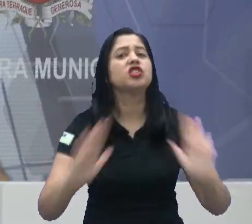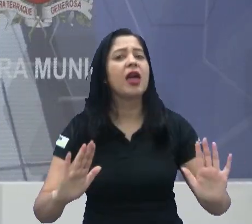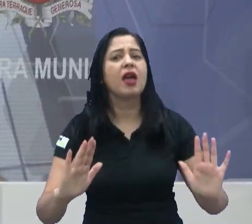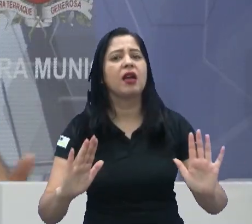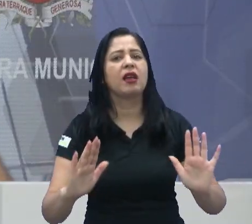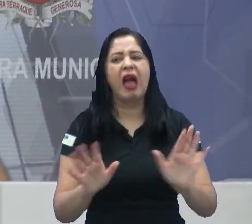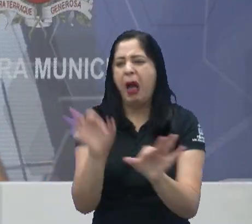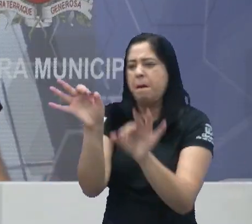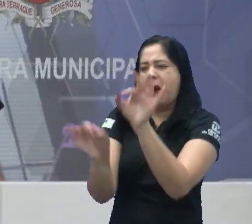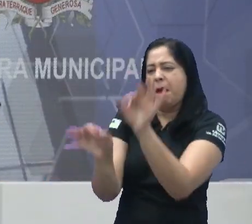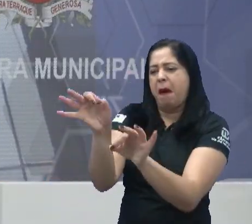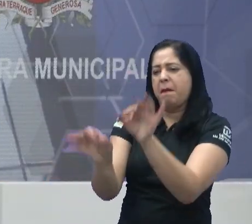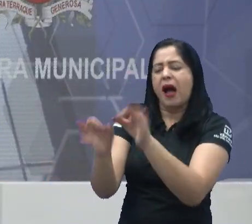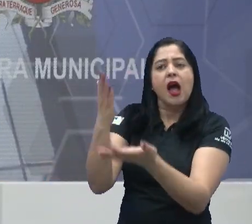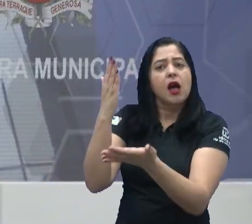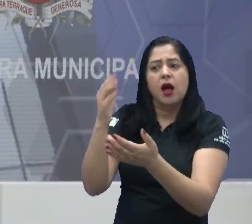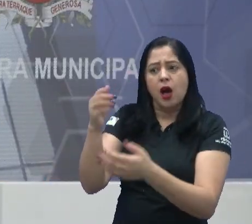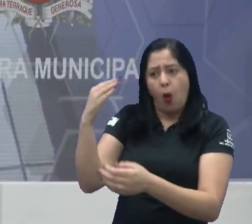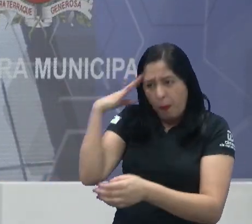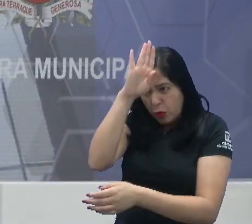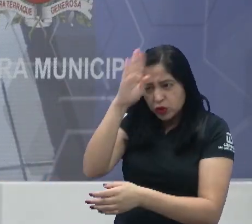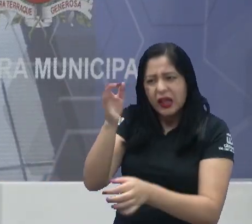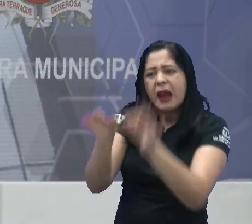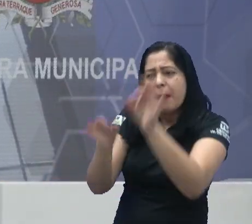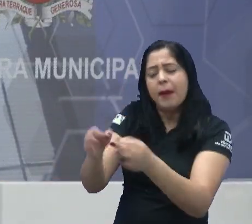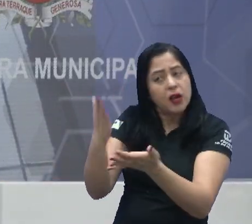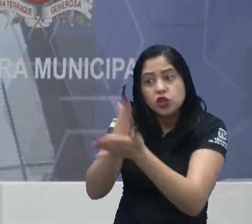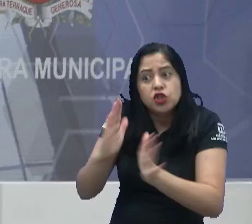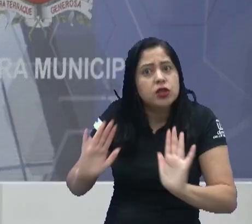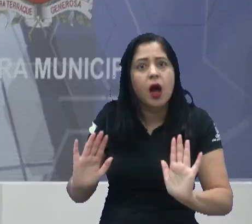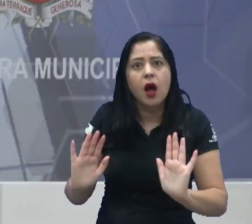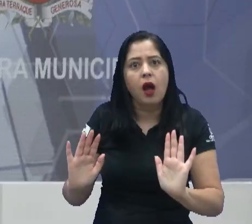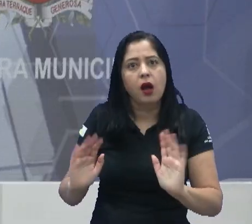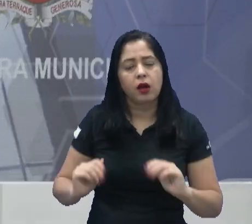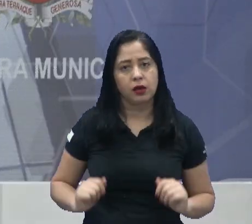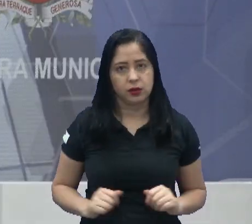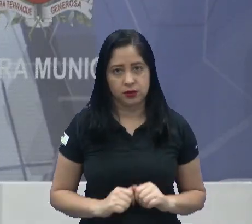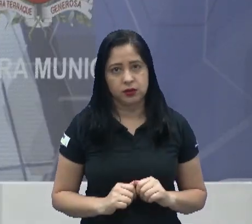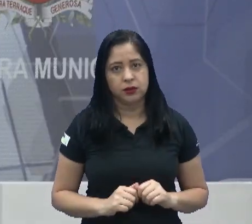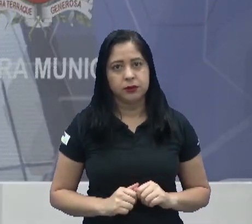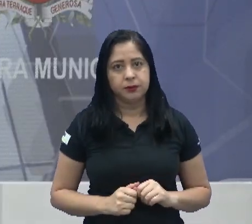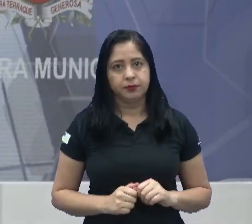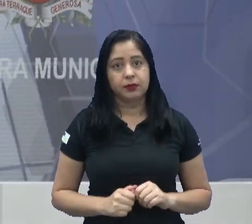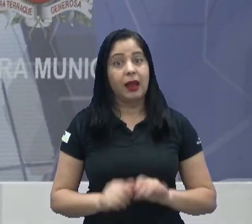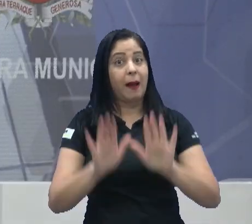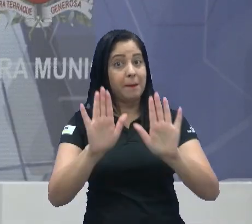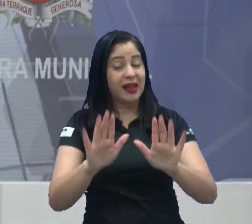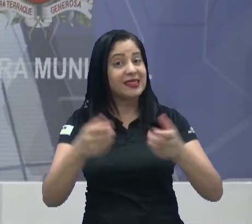julgamento político em cima do presidente Bolsonaro. Agora, é preciso que o